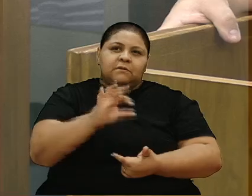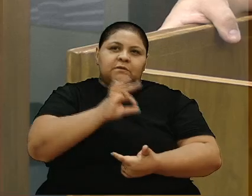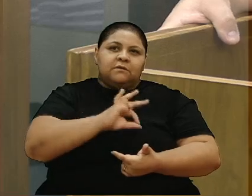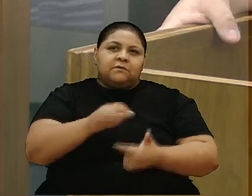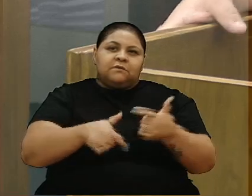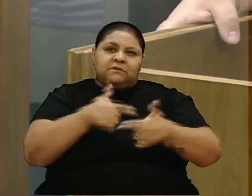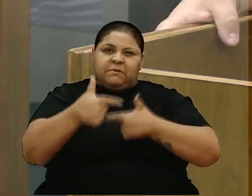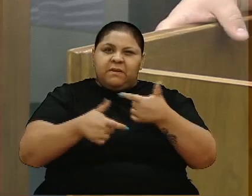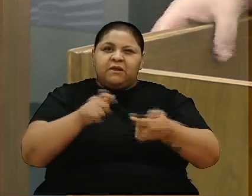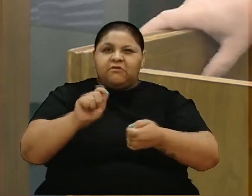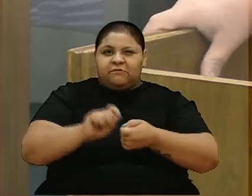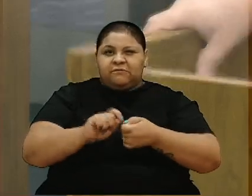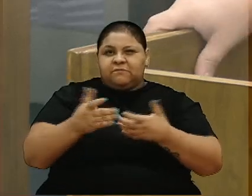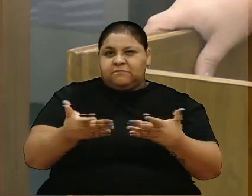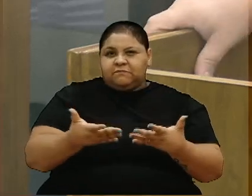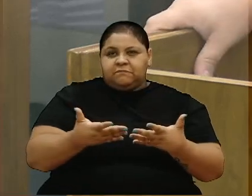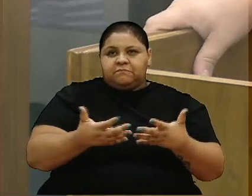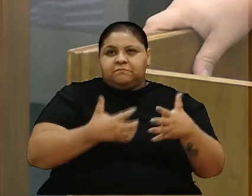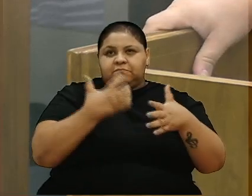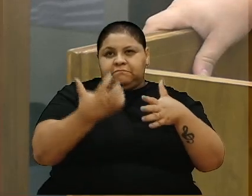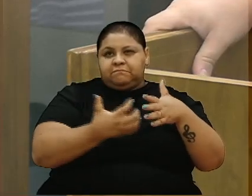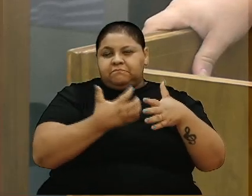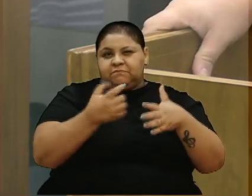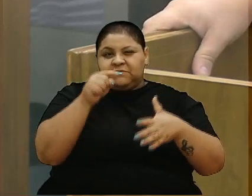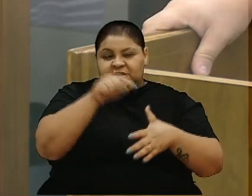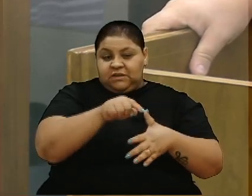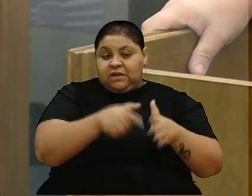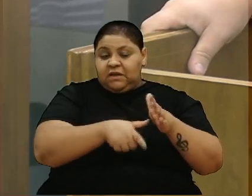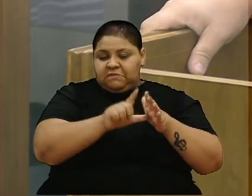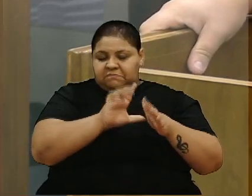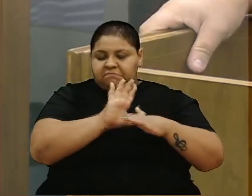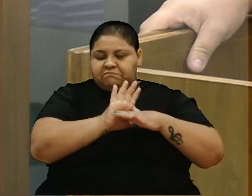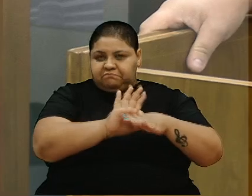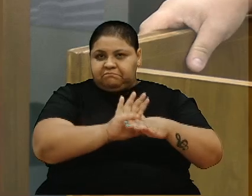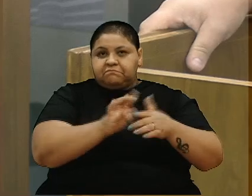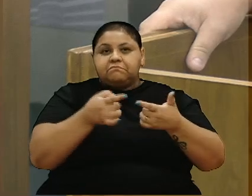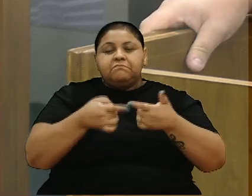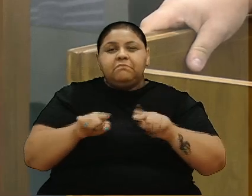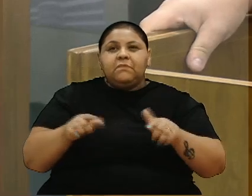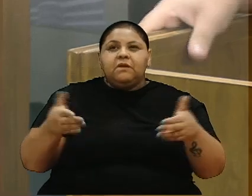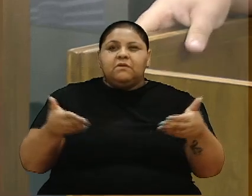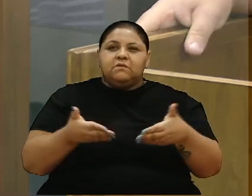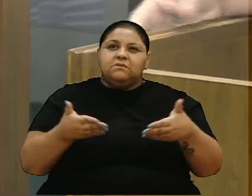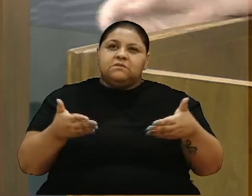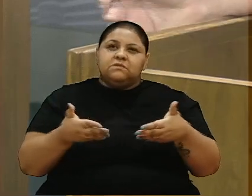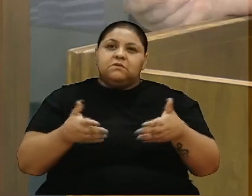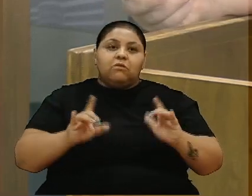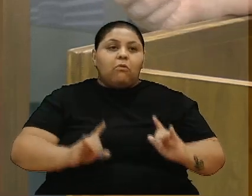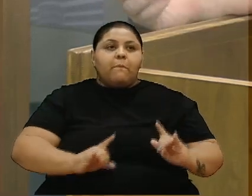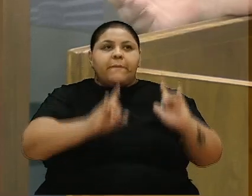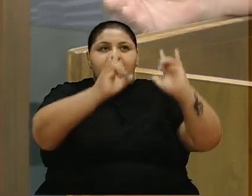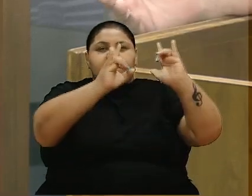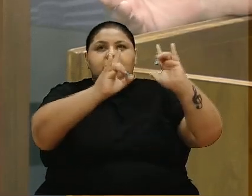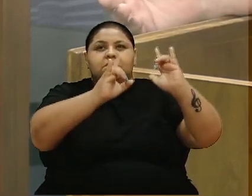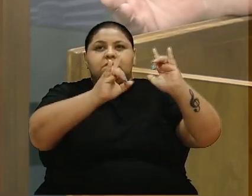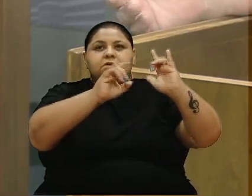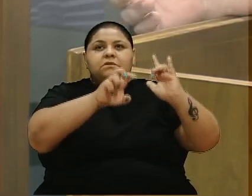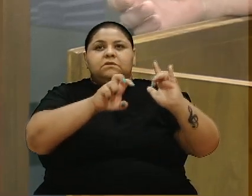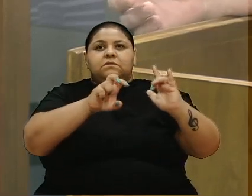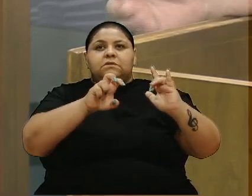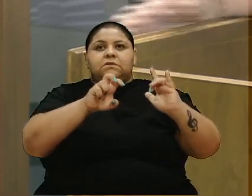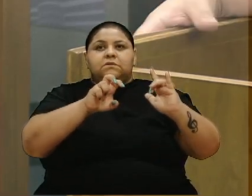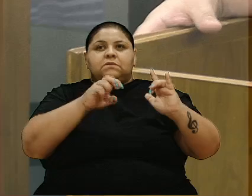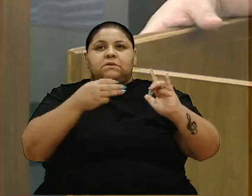serviços prestados, pela empresa que ali estava, mas ficou um prédio de 53 mil